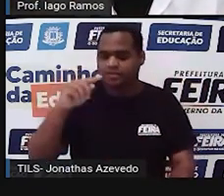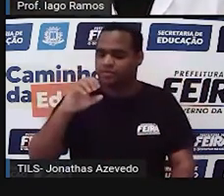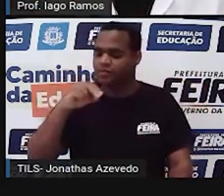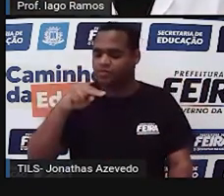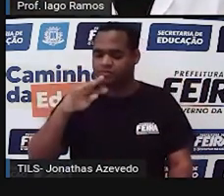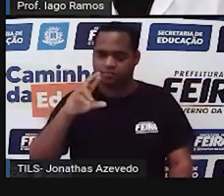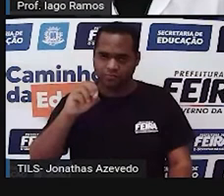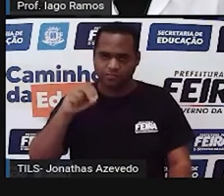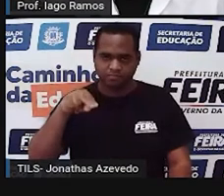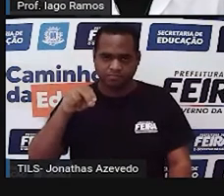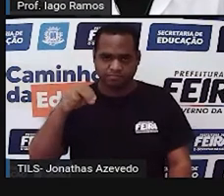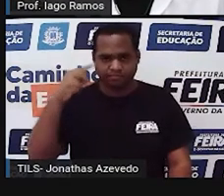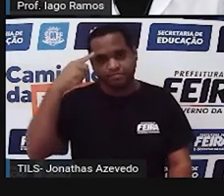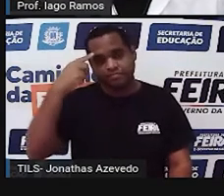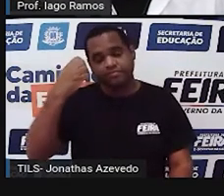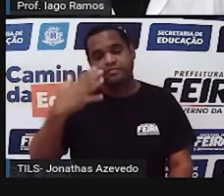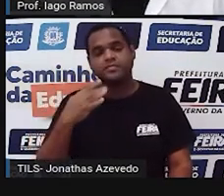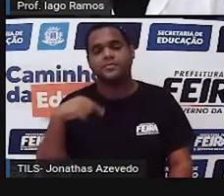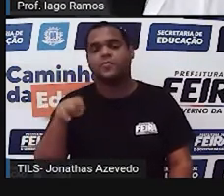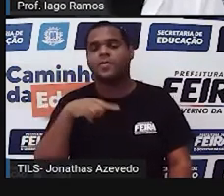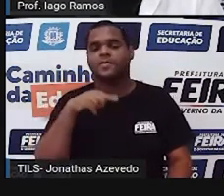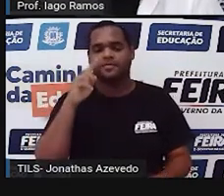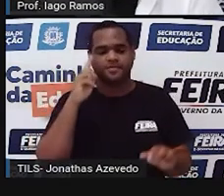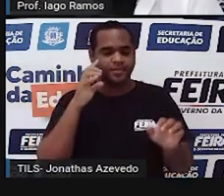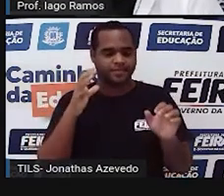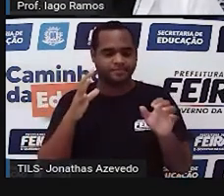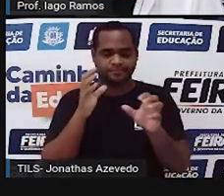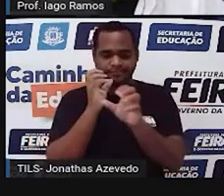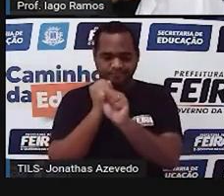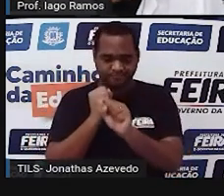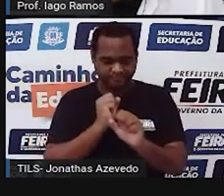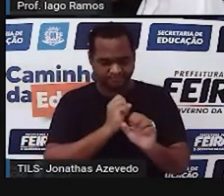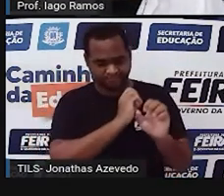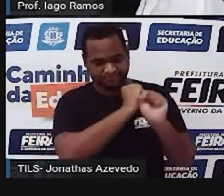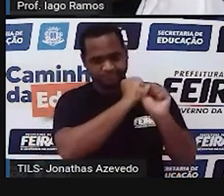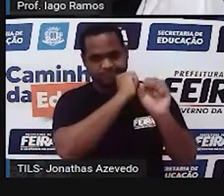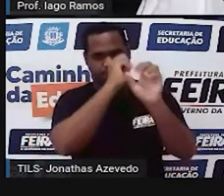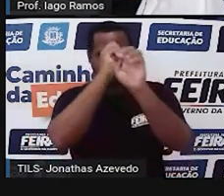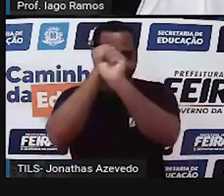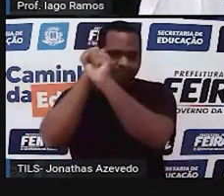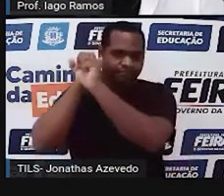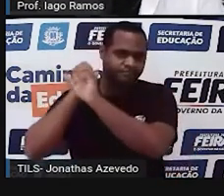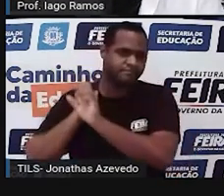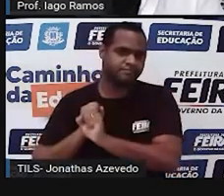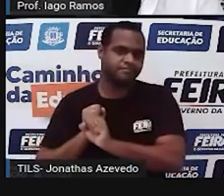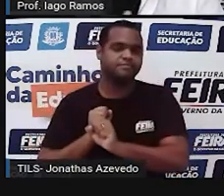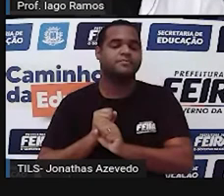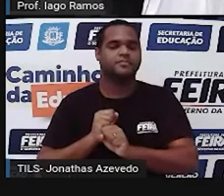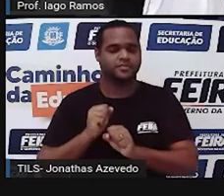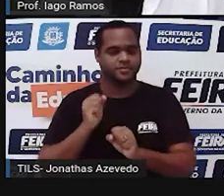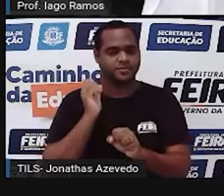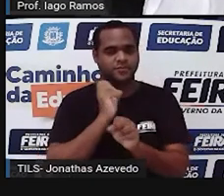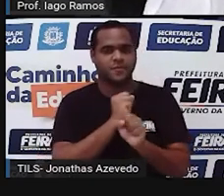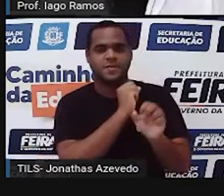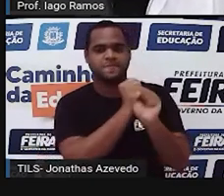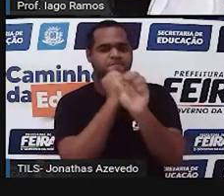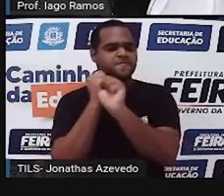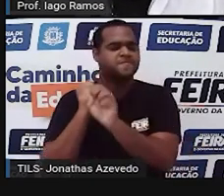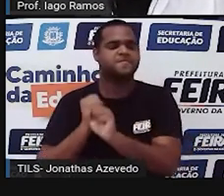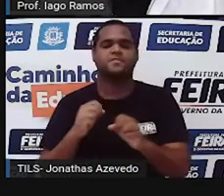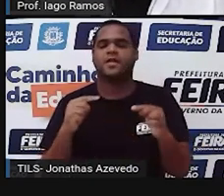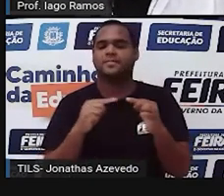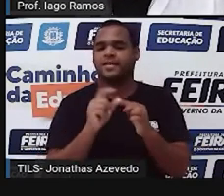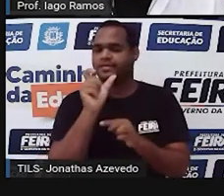contorno quando a gente mede esse contorno Tá isso tem a ver com uma